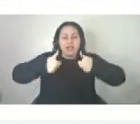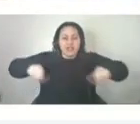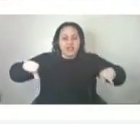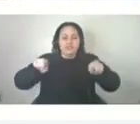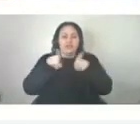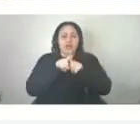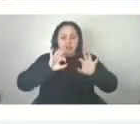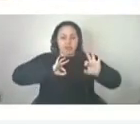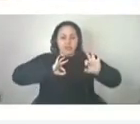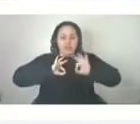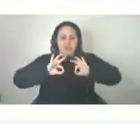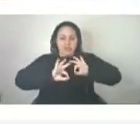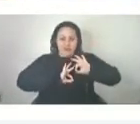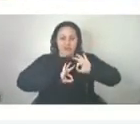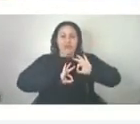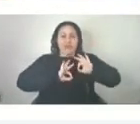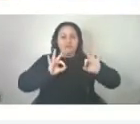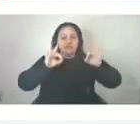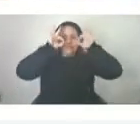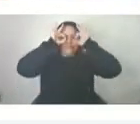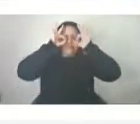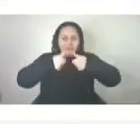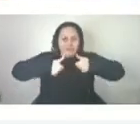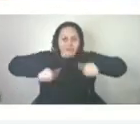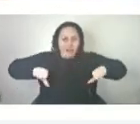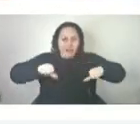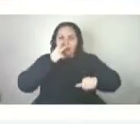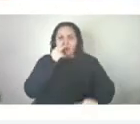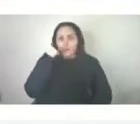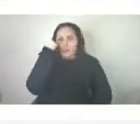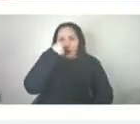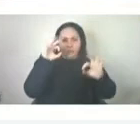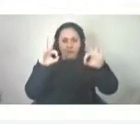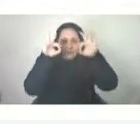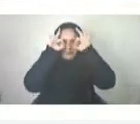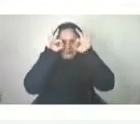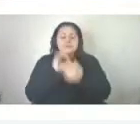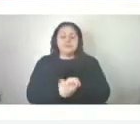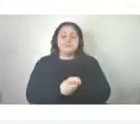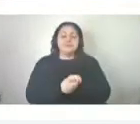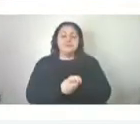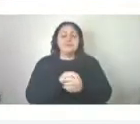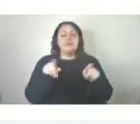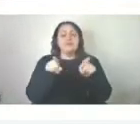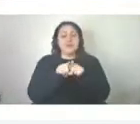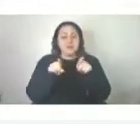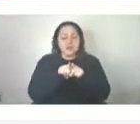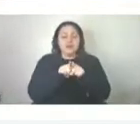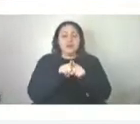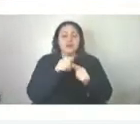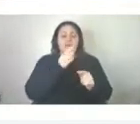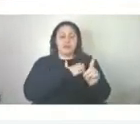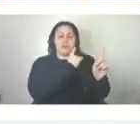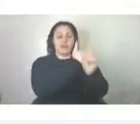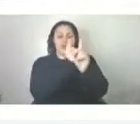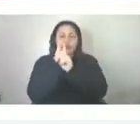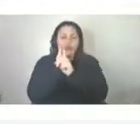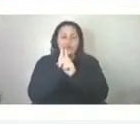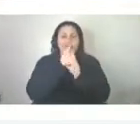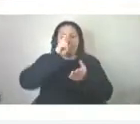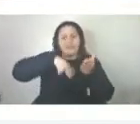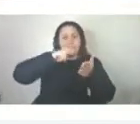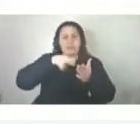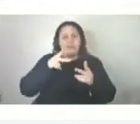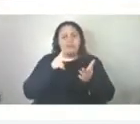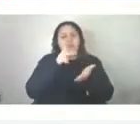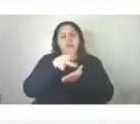fazer os olhos. E avançando um pouco já nos meus encontros de leituras de um poeta catalão que eu amo,